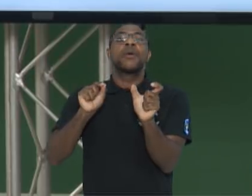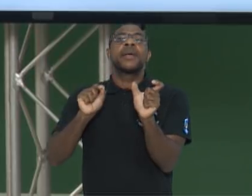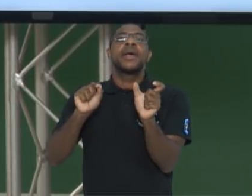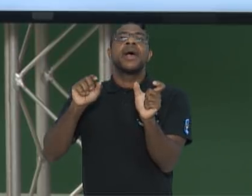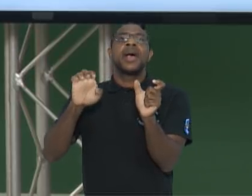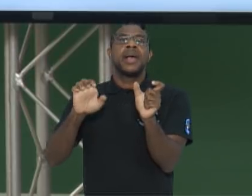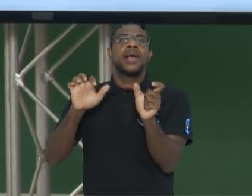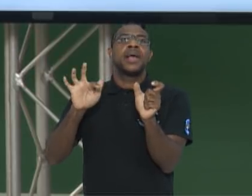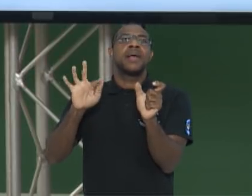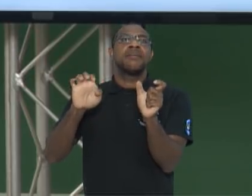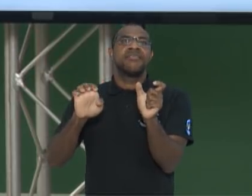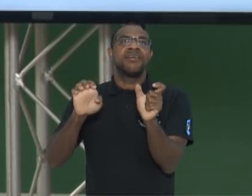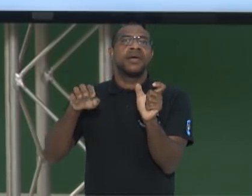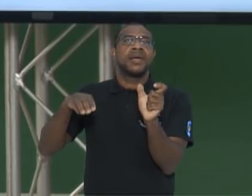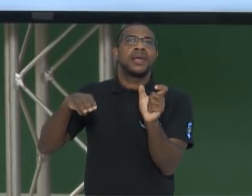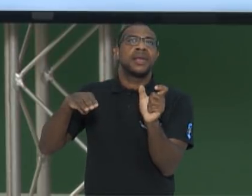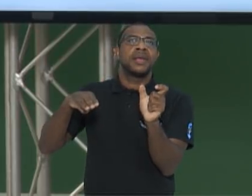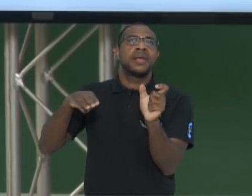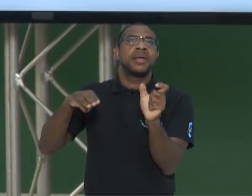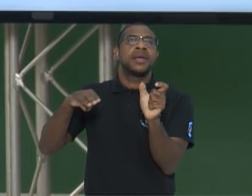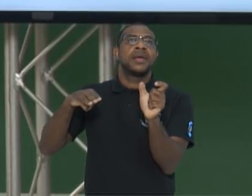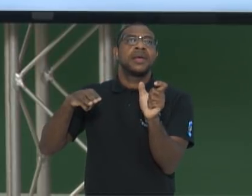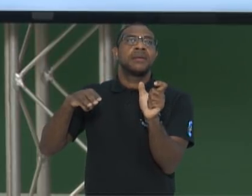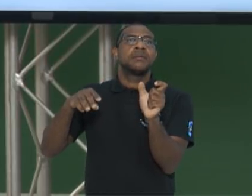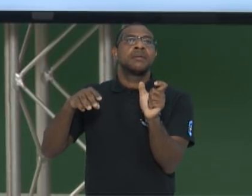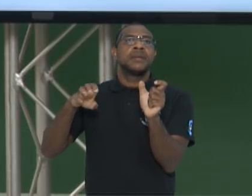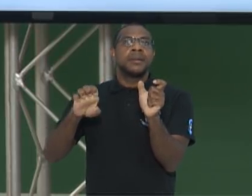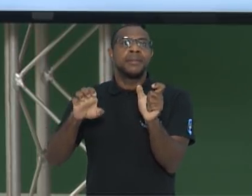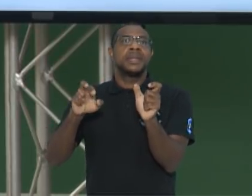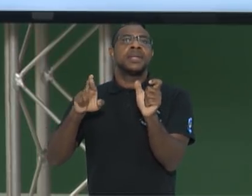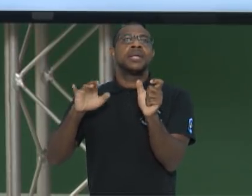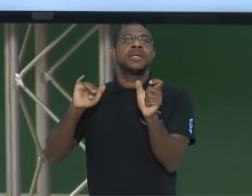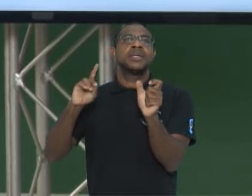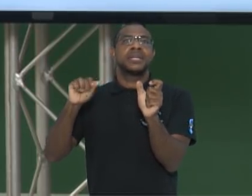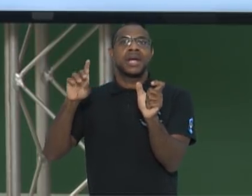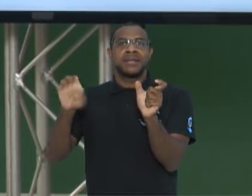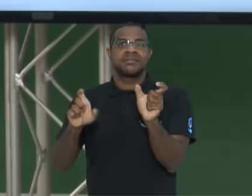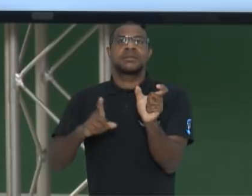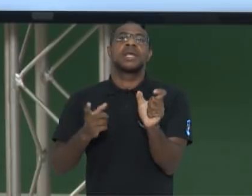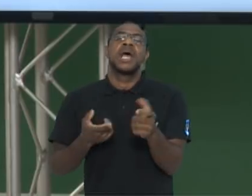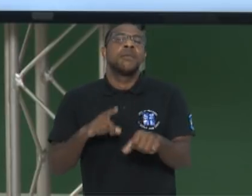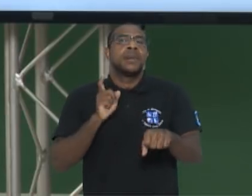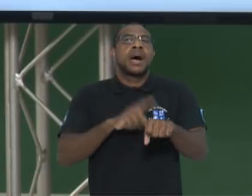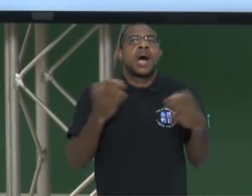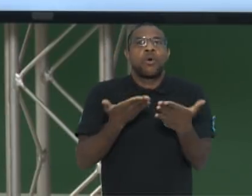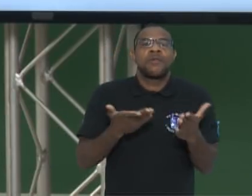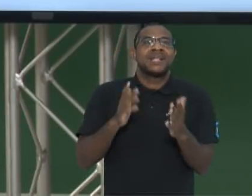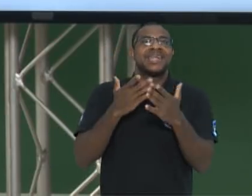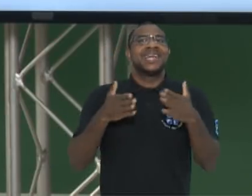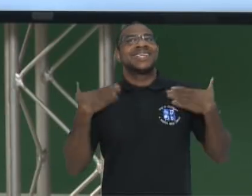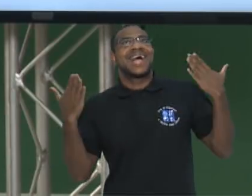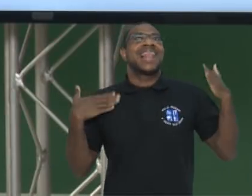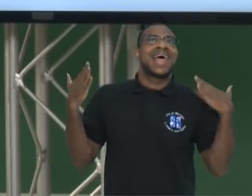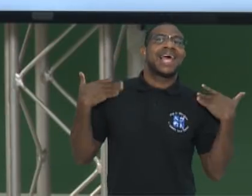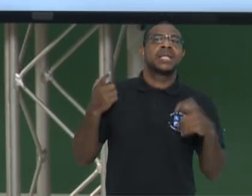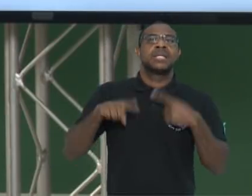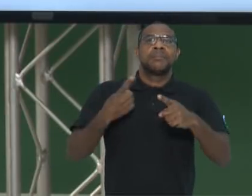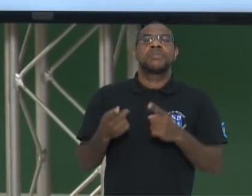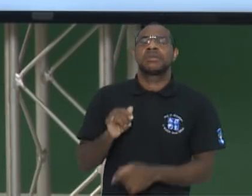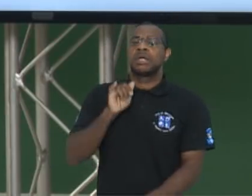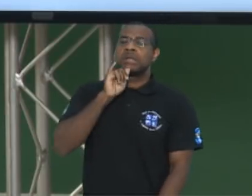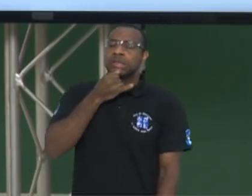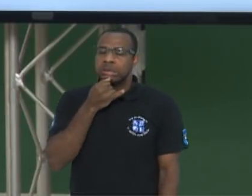Uma hora você, de repente, está ali numa situação bacana, numa situação de alegria, e, de repente, alguma coisa acontece e as coisas